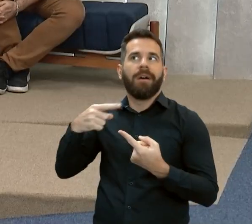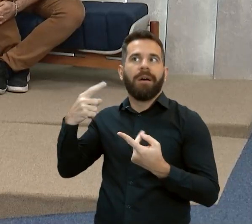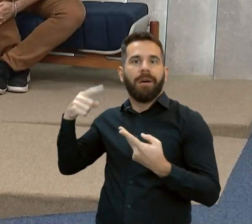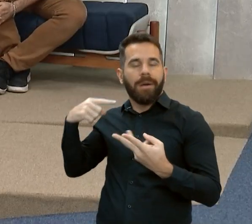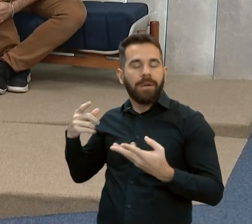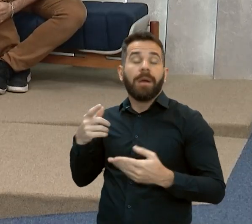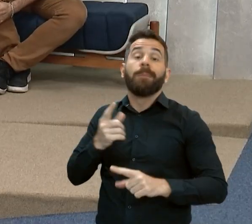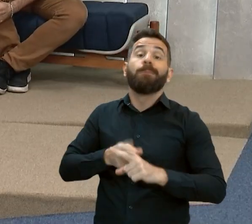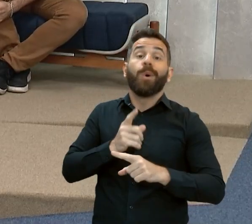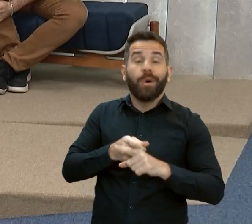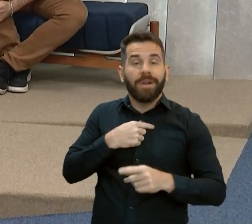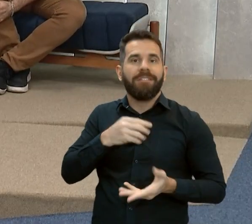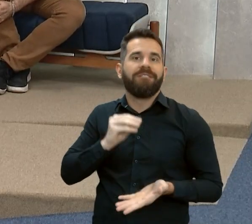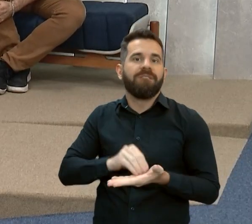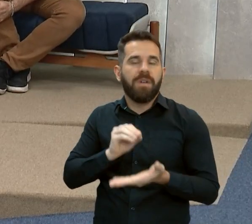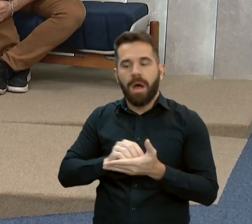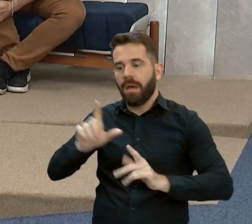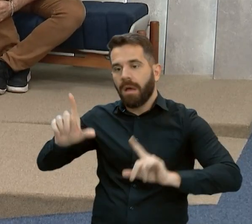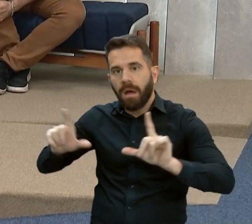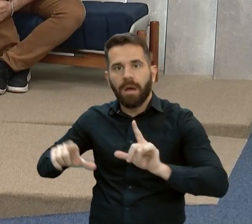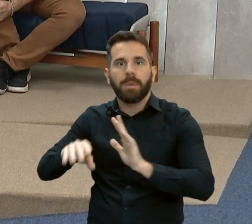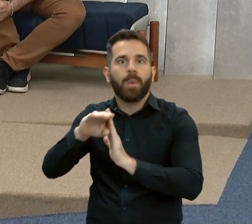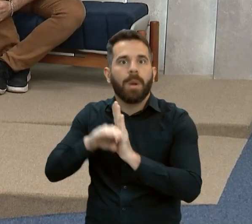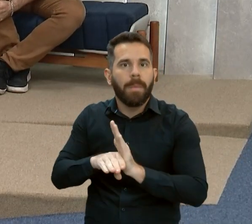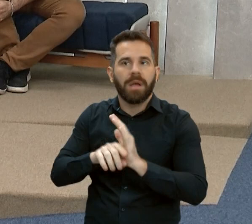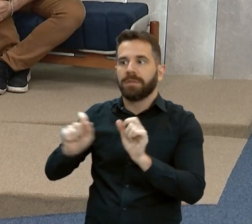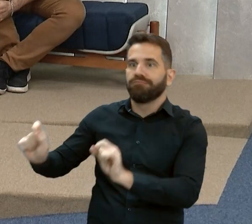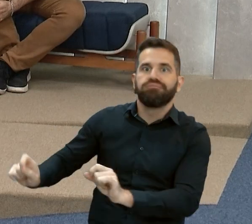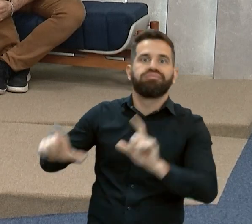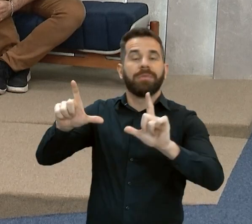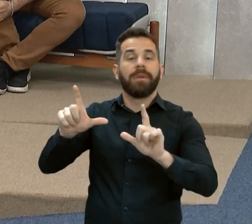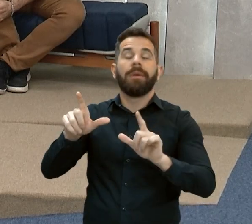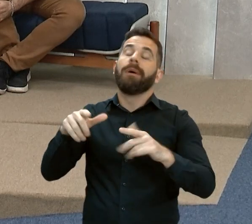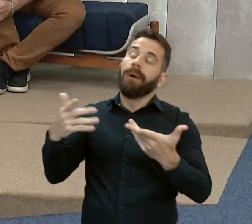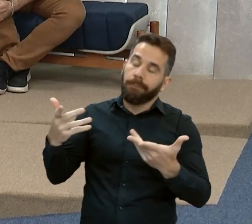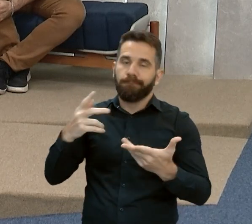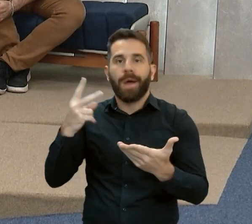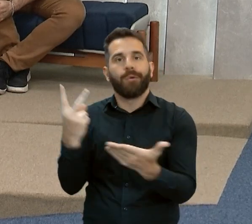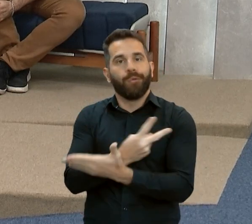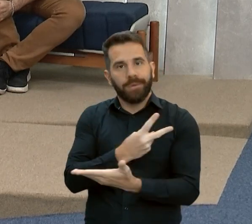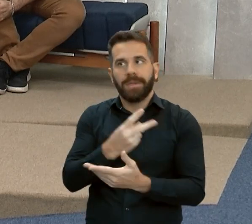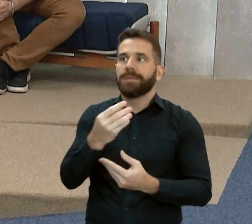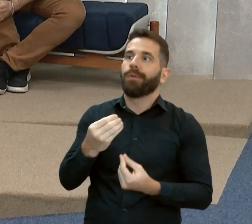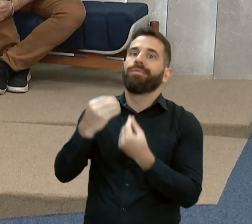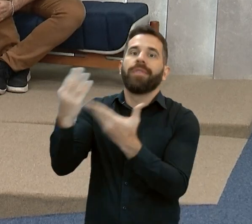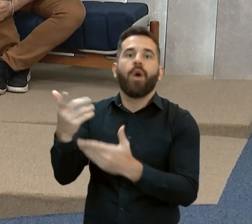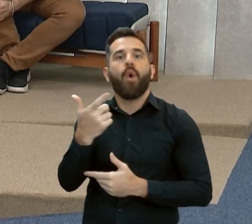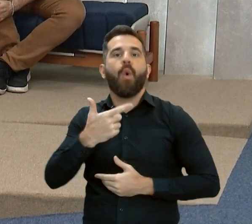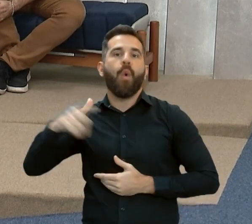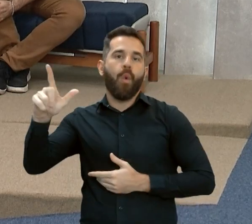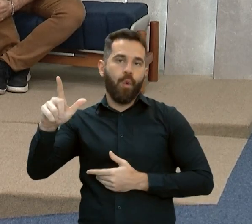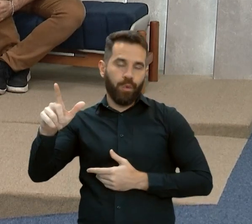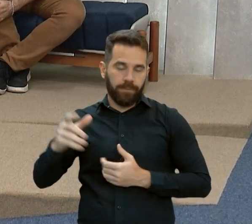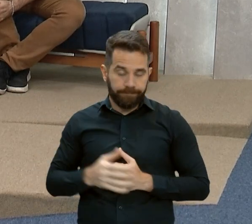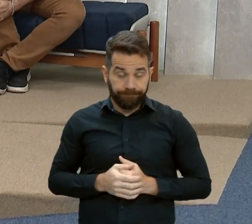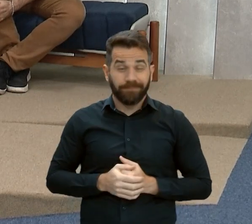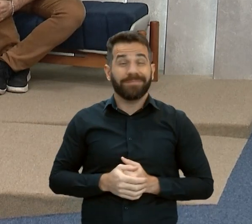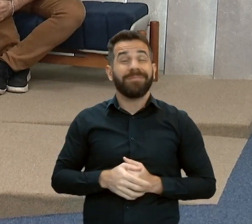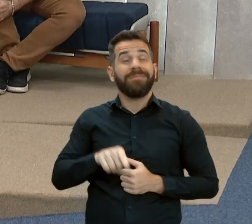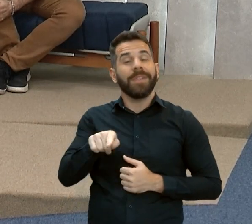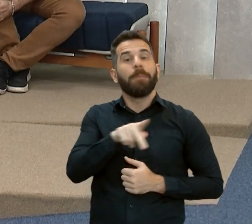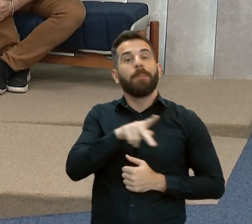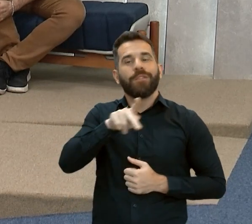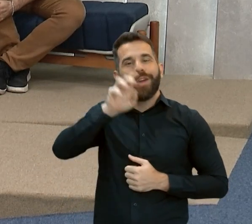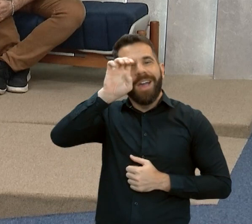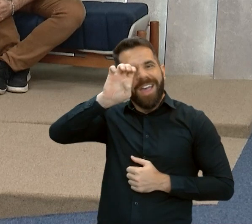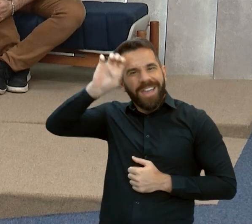não ocupamos, né? E foi cedida a outras emissoras. Então, essa aí o professor Edivar, reitor na época, falou, não,